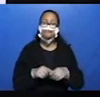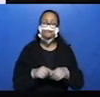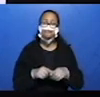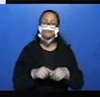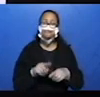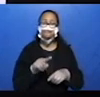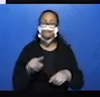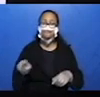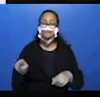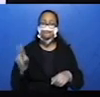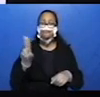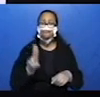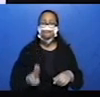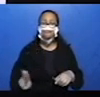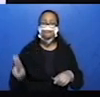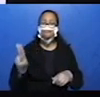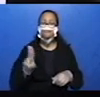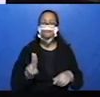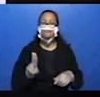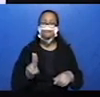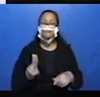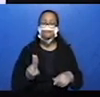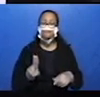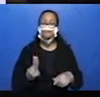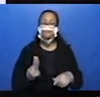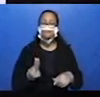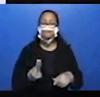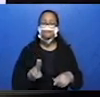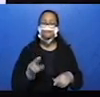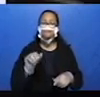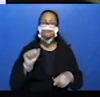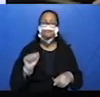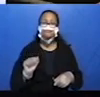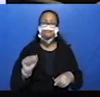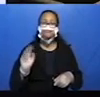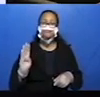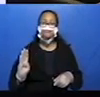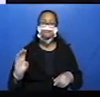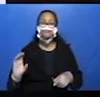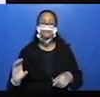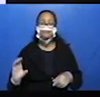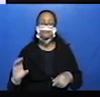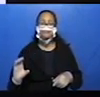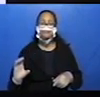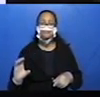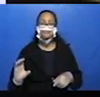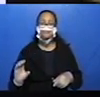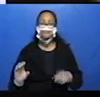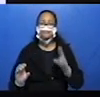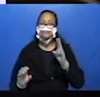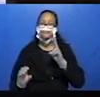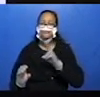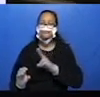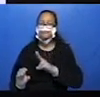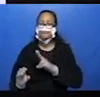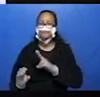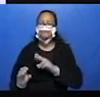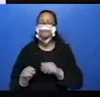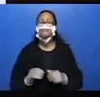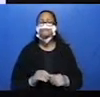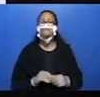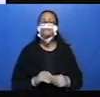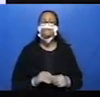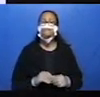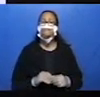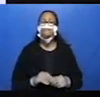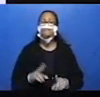que você utilizou nos itens A, B e C. Observe os produtos. Tudo que nós fizemos, colocamos nesse quadro. Ele era